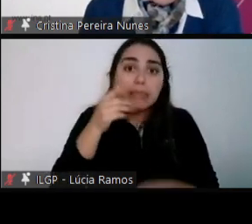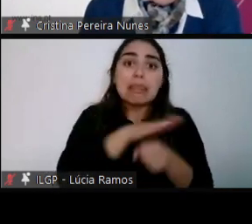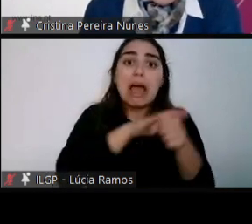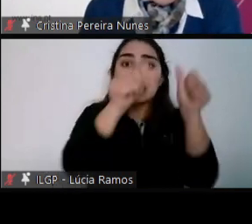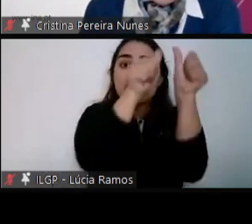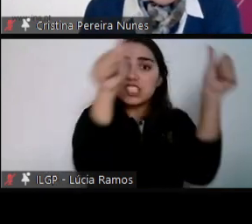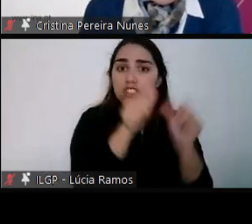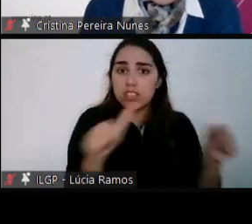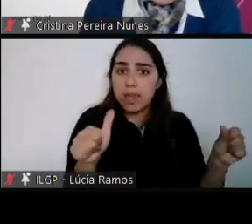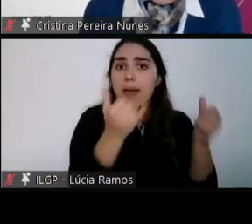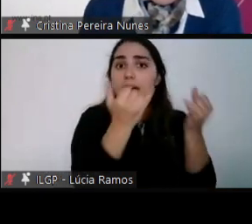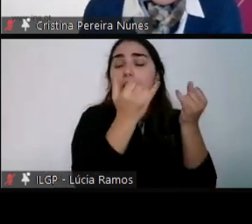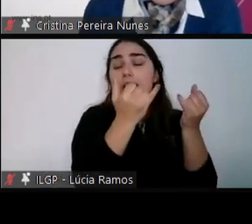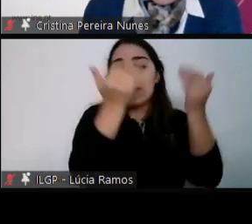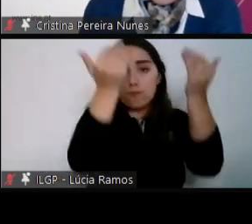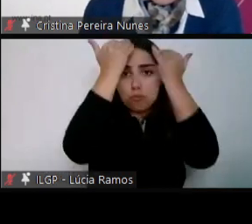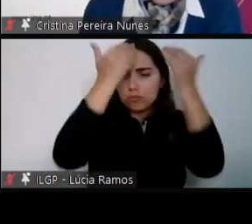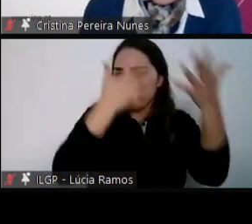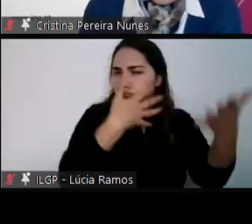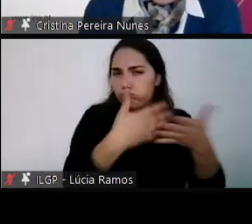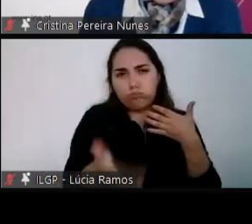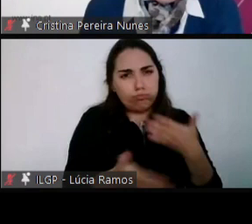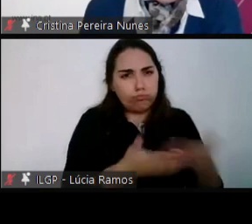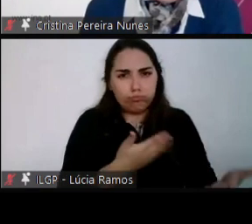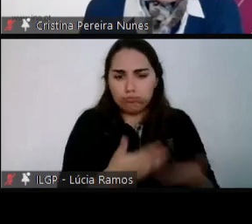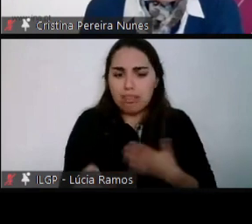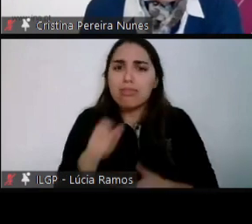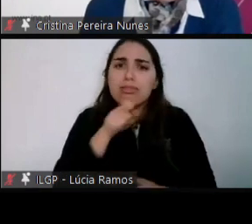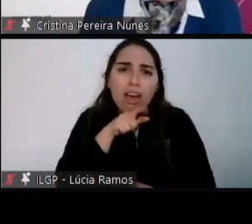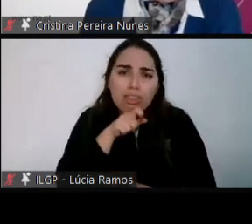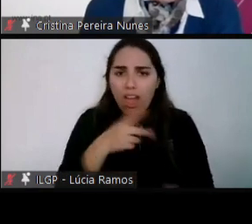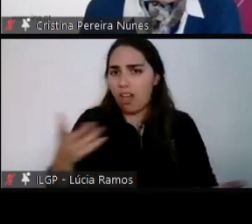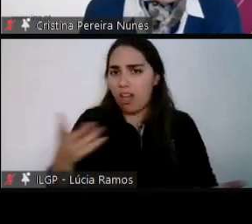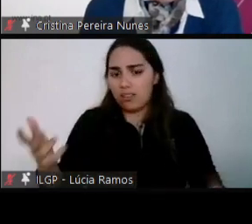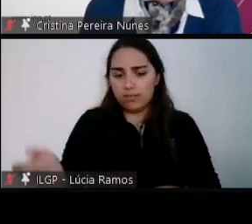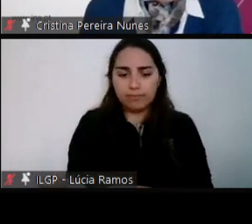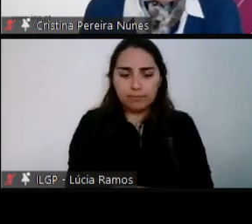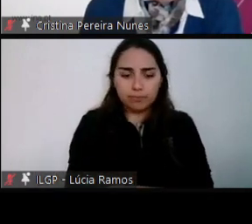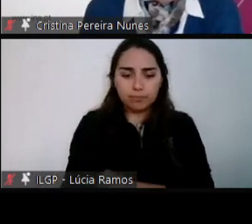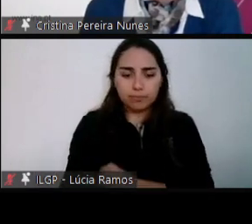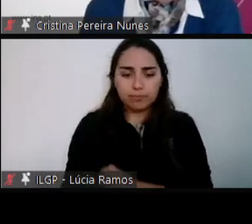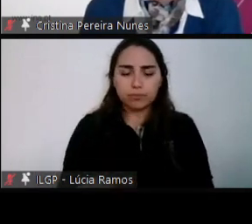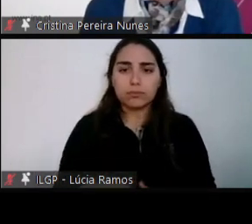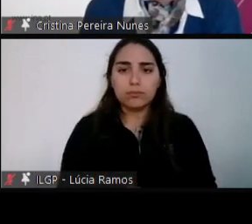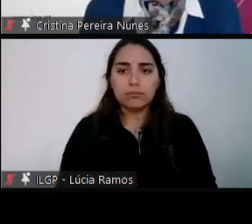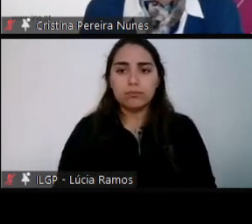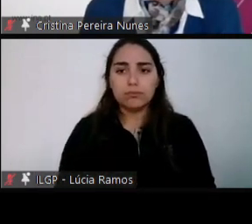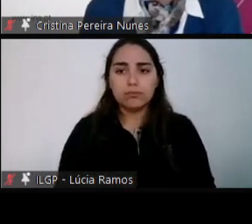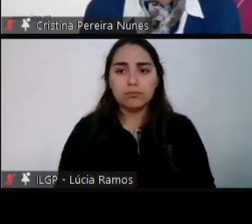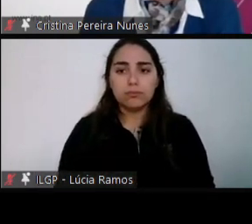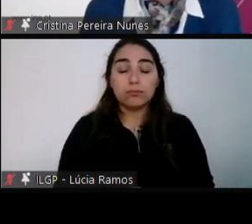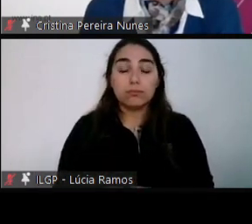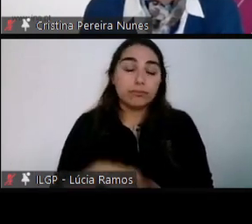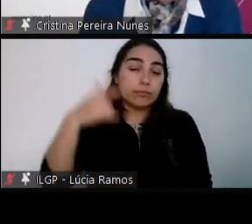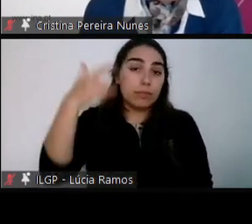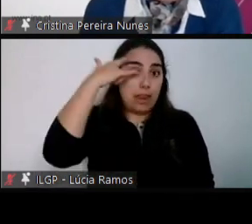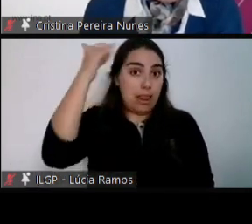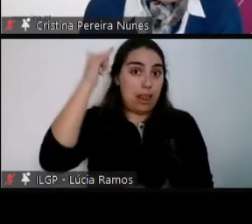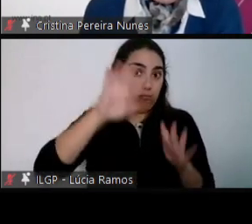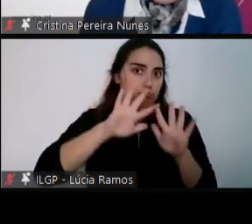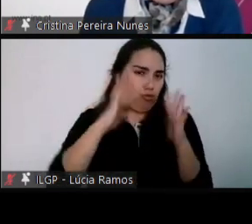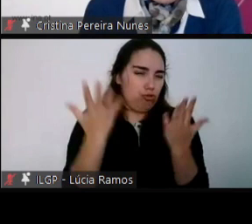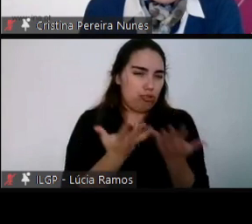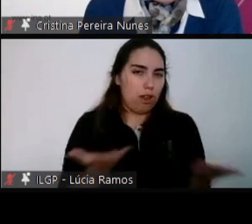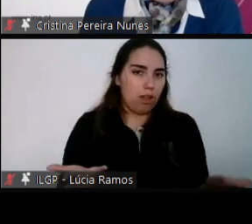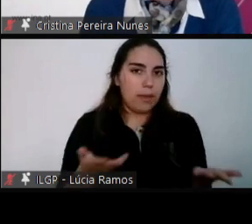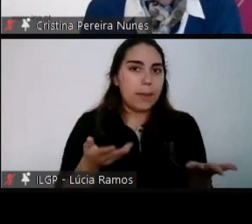de ferramentas com esta dimensão que estamos a dar e damos até um nível avançado, basta isso. Só para ter uma ideia em termos de